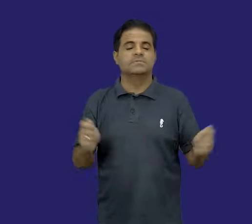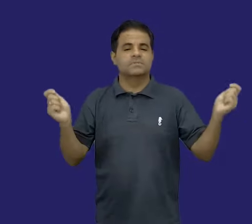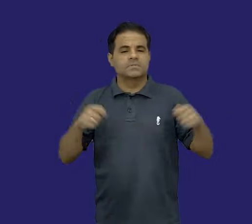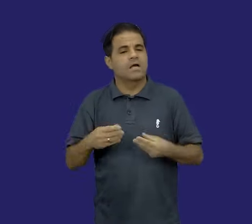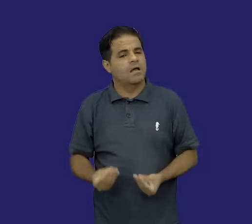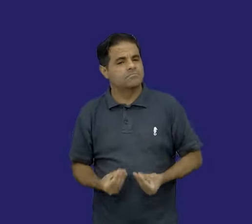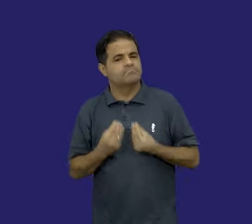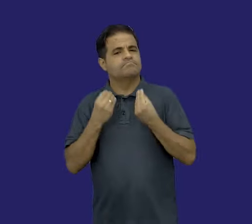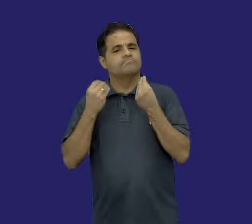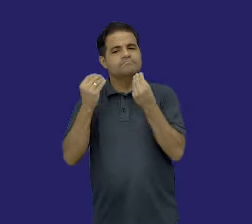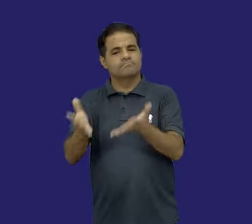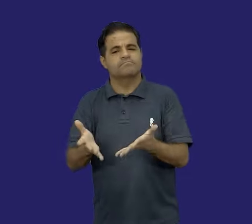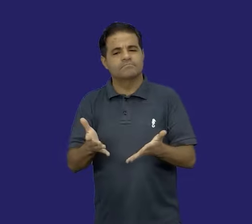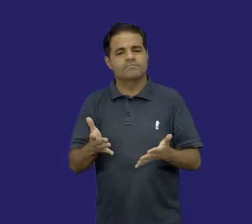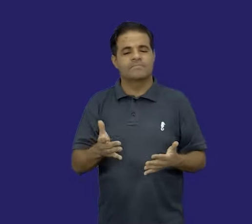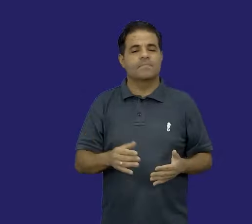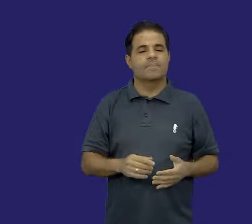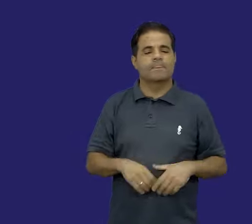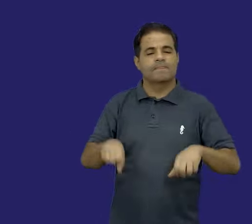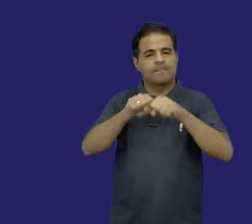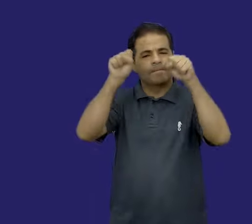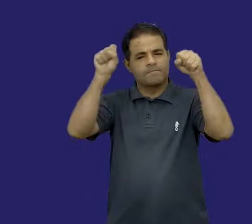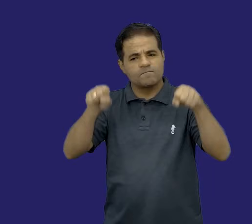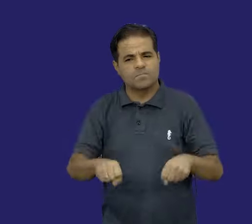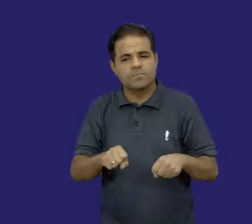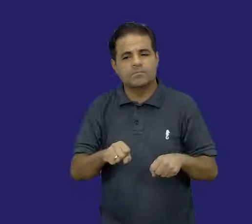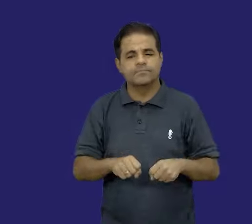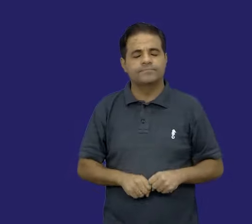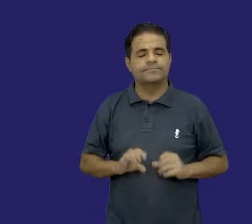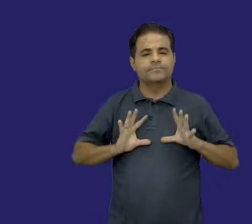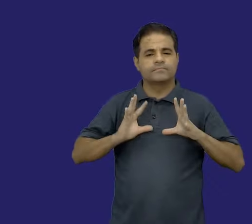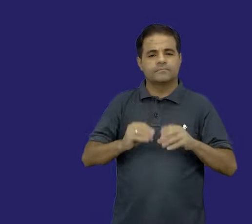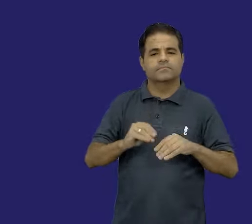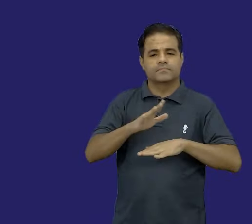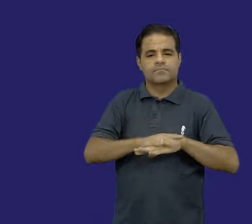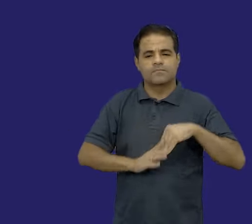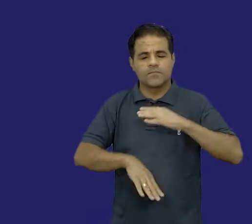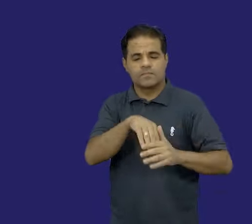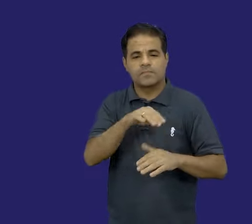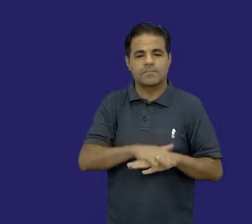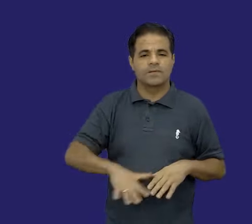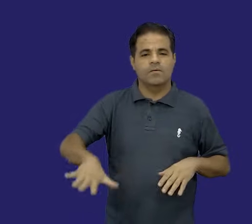se dará a sistematização, né?